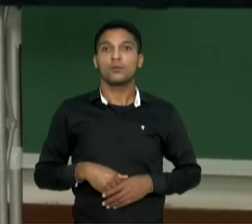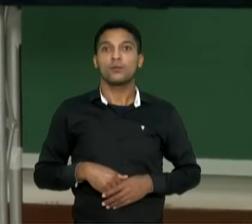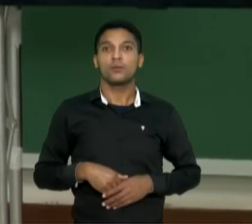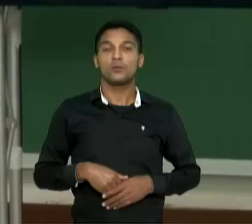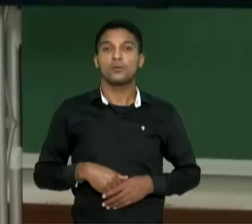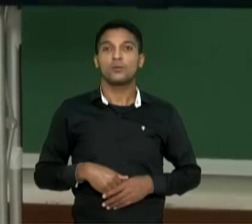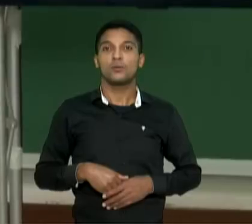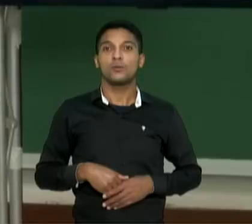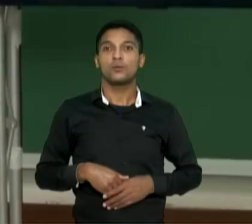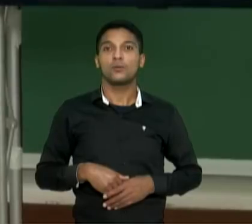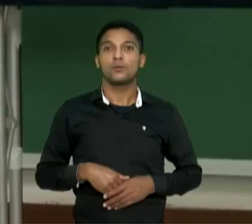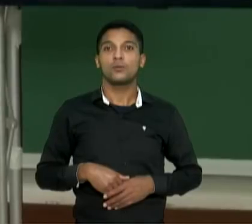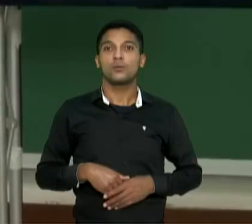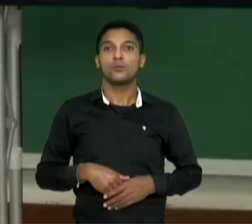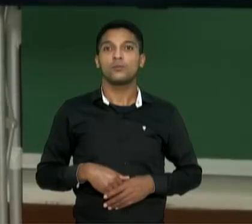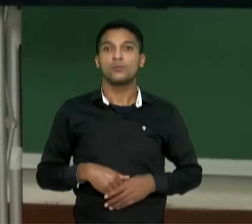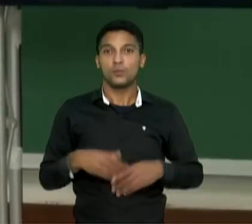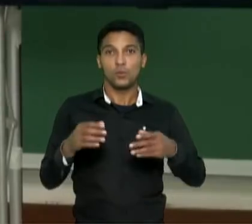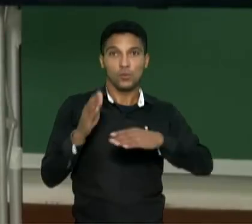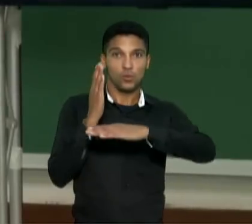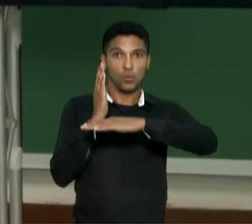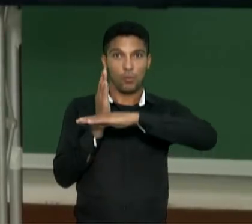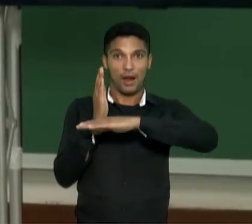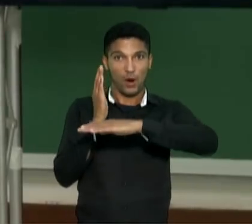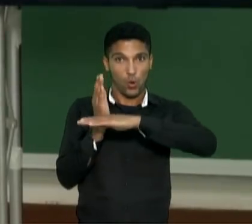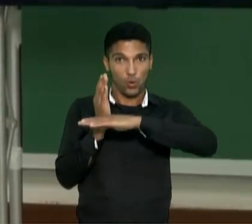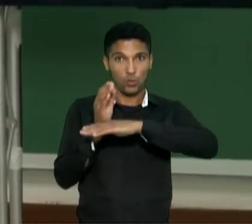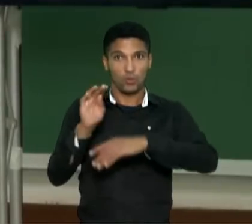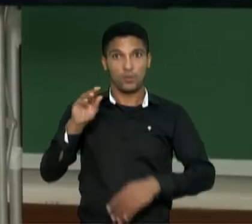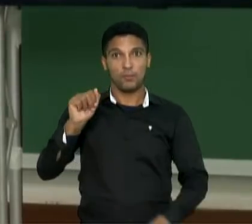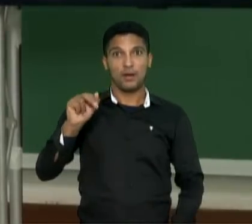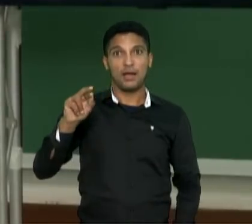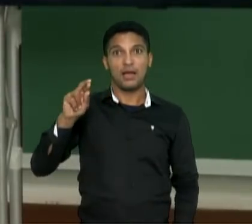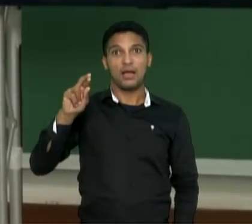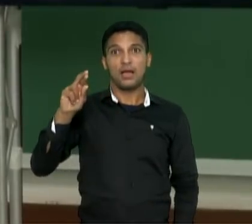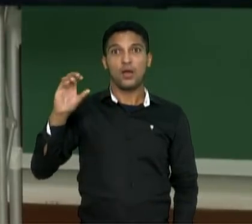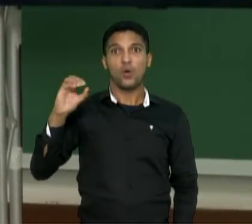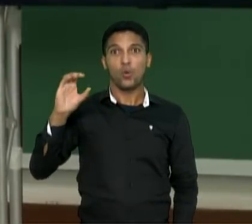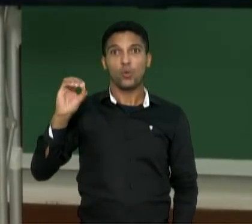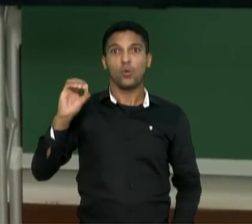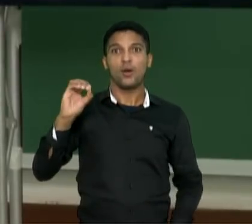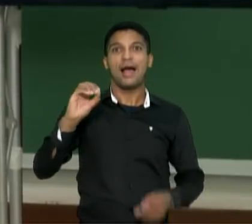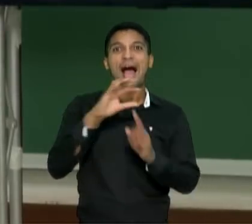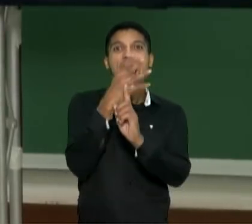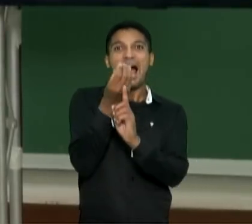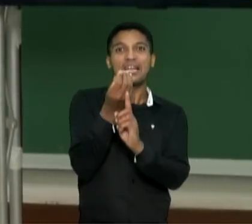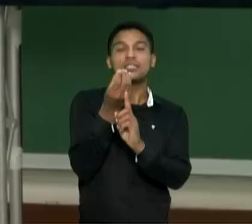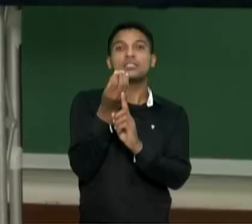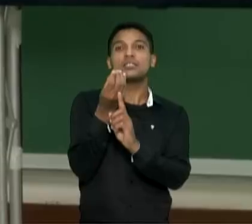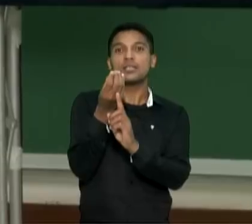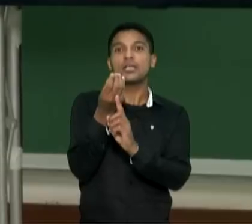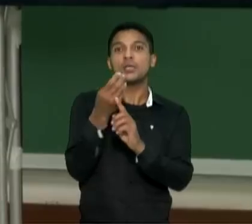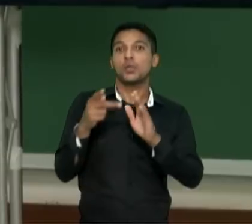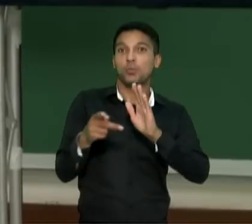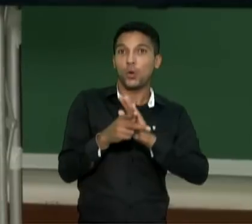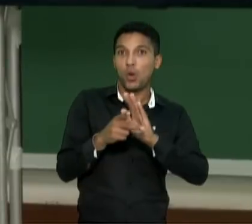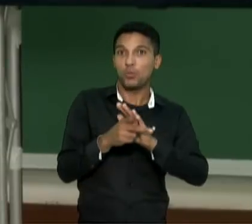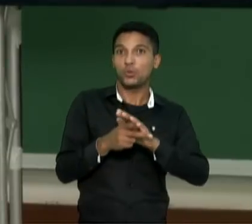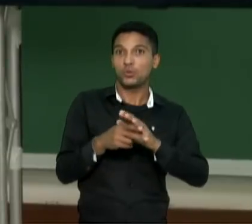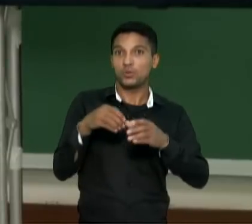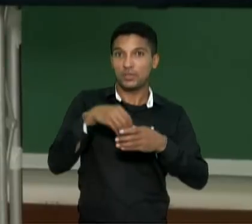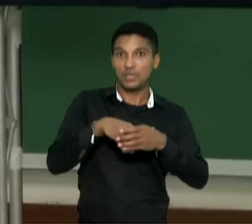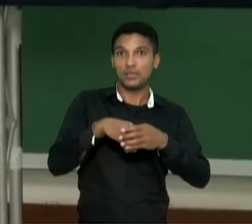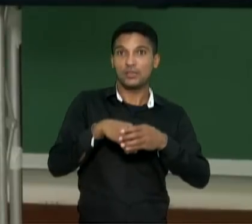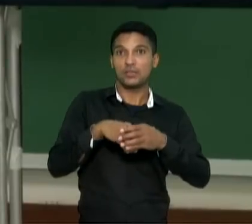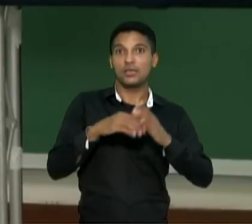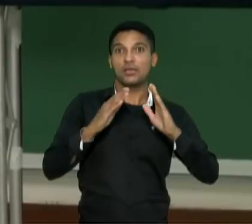o estilo do Barroco é em que a intenção é emocionar e elevar a espiritualidade. Então, eles acabam trazendo a arte para esse papel,